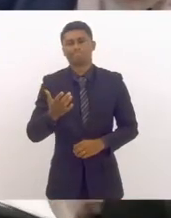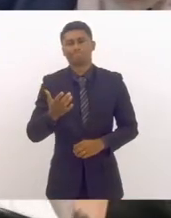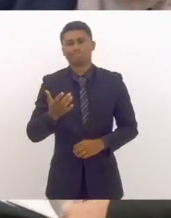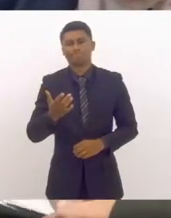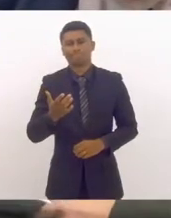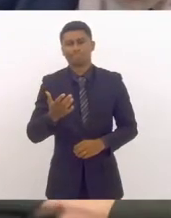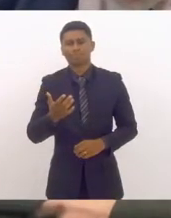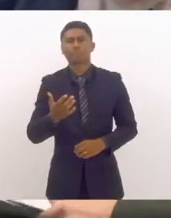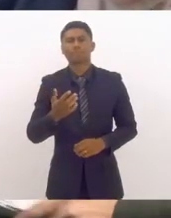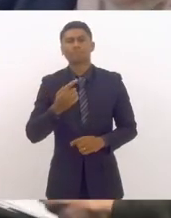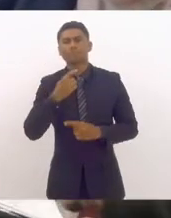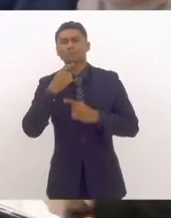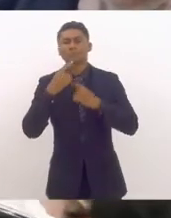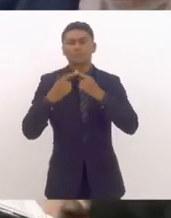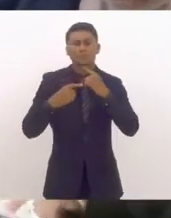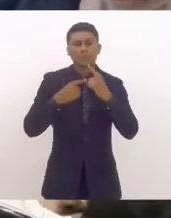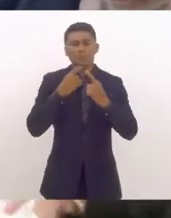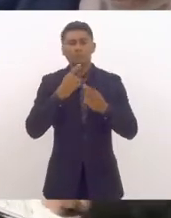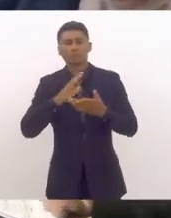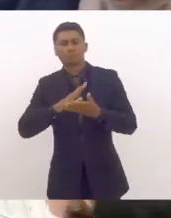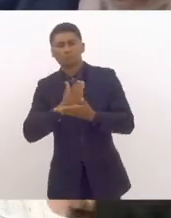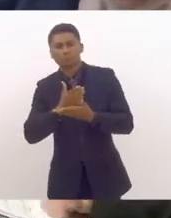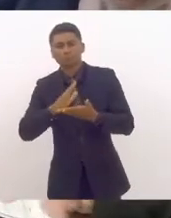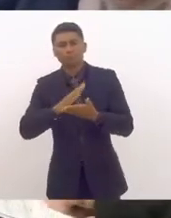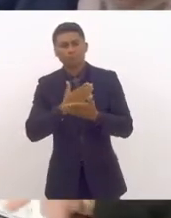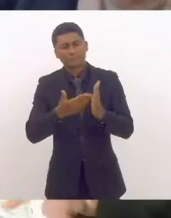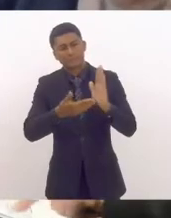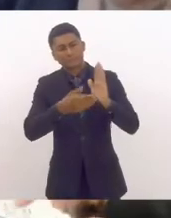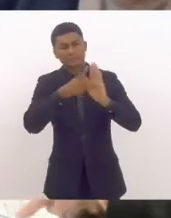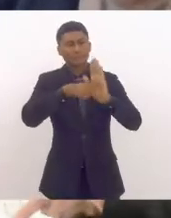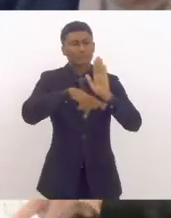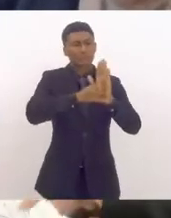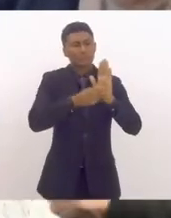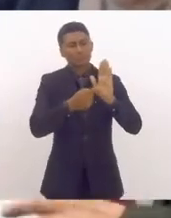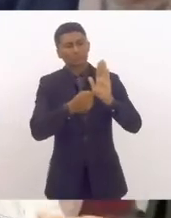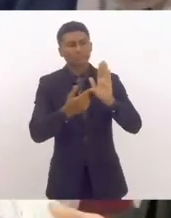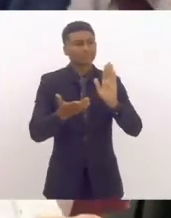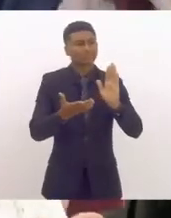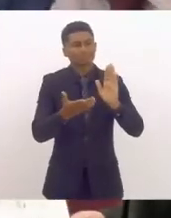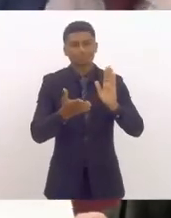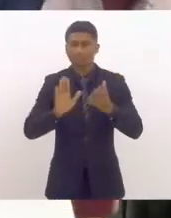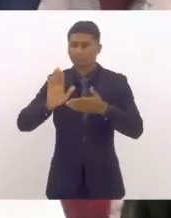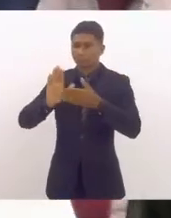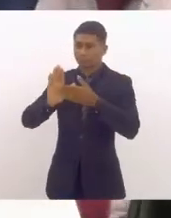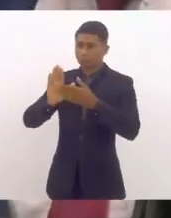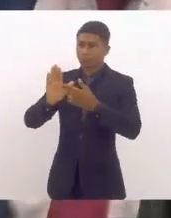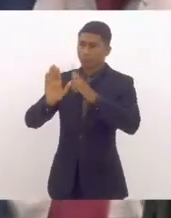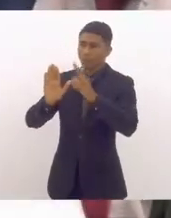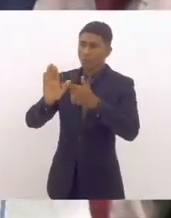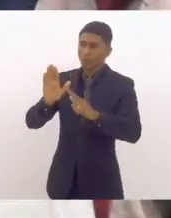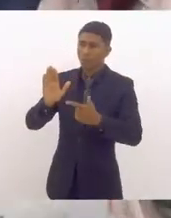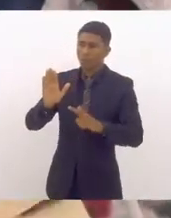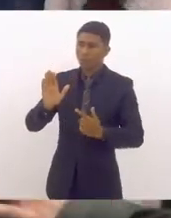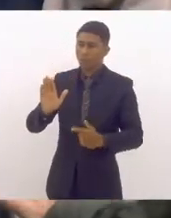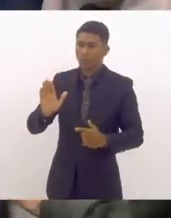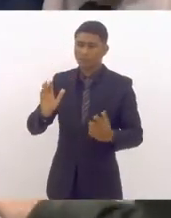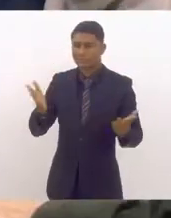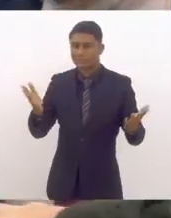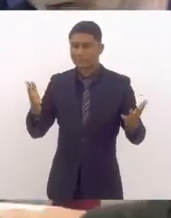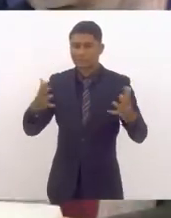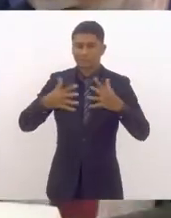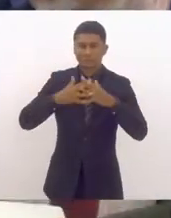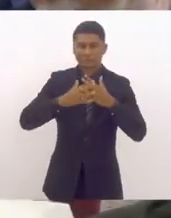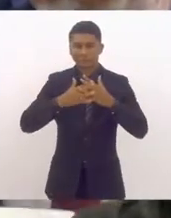algumas dúvidas, né, sobre tramitação da matéria em relação a outras proposições, do ponto de vista